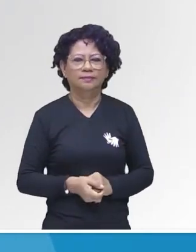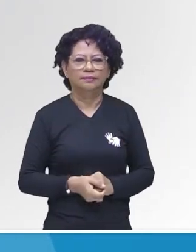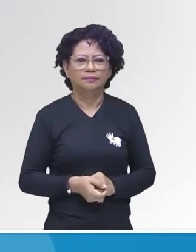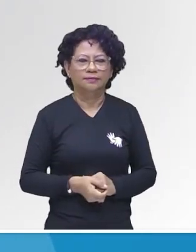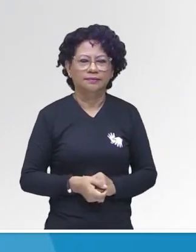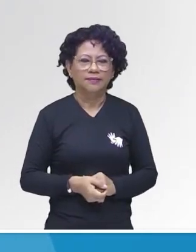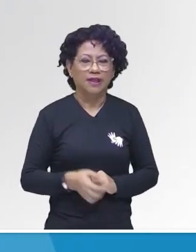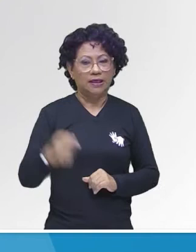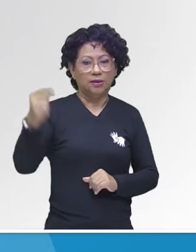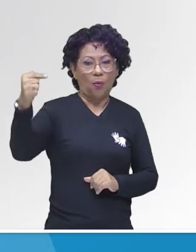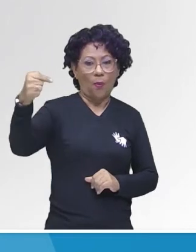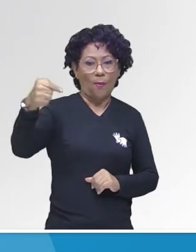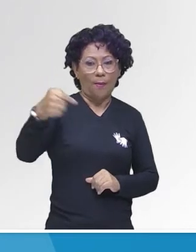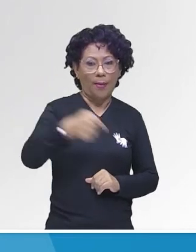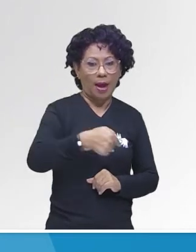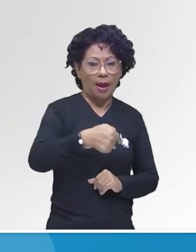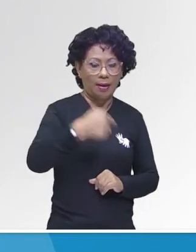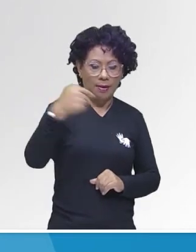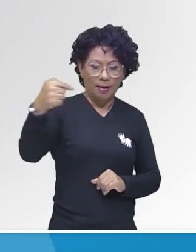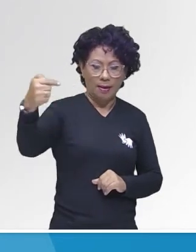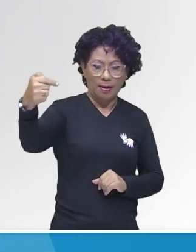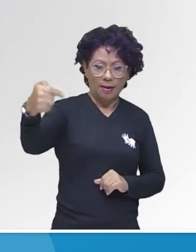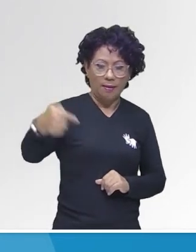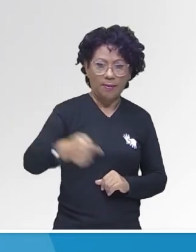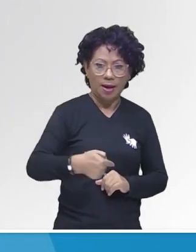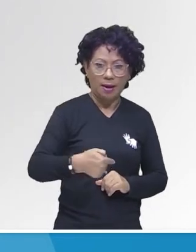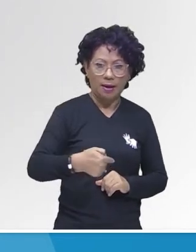por exemplo, traçasse aqui uma reta,